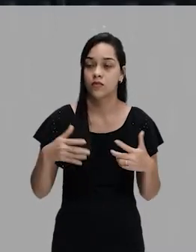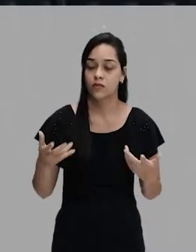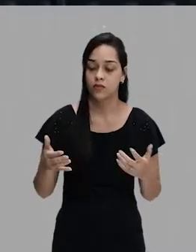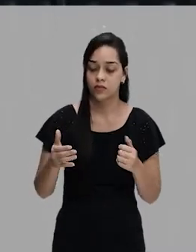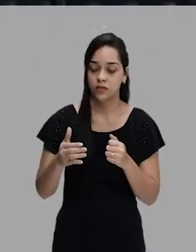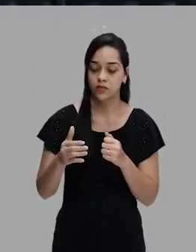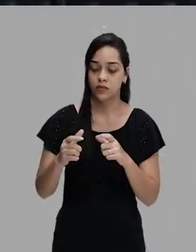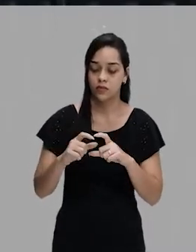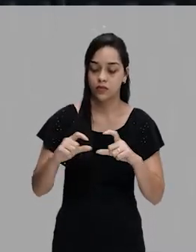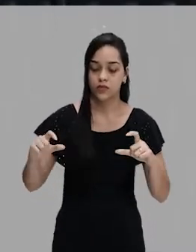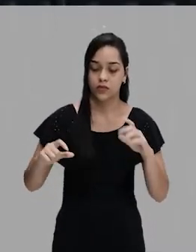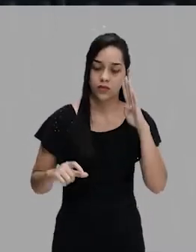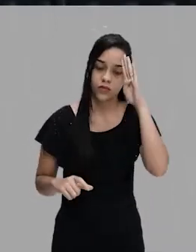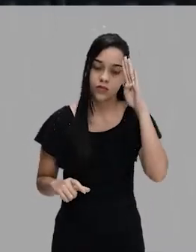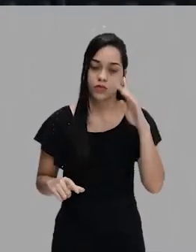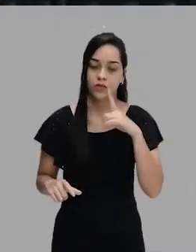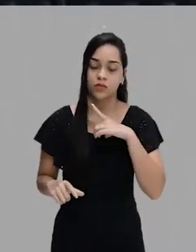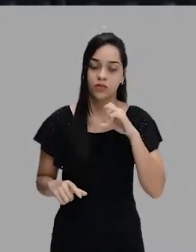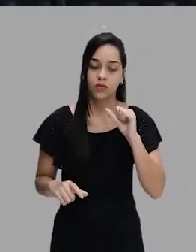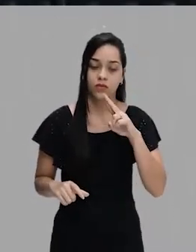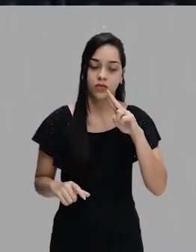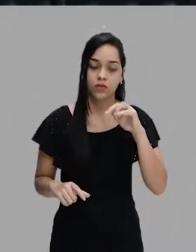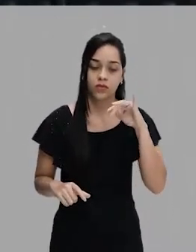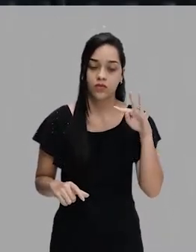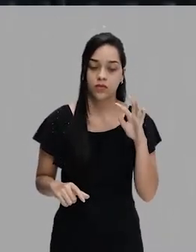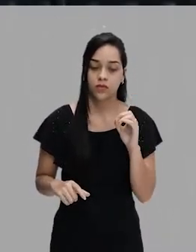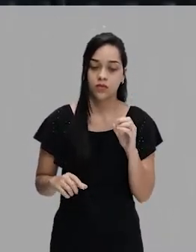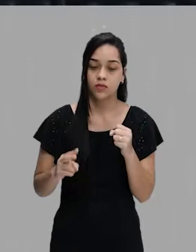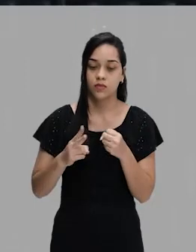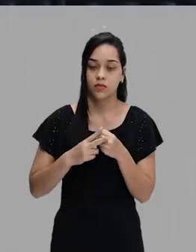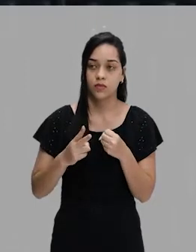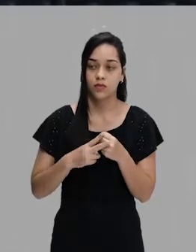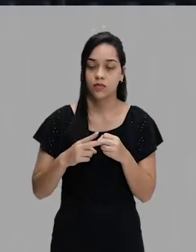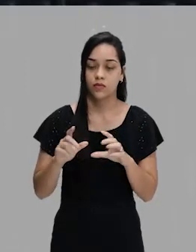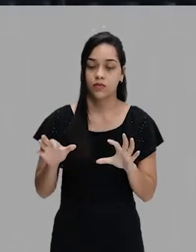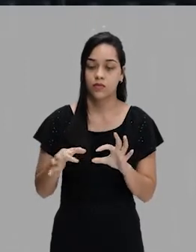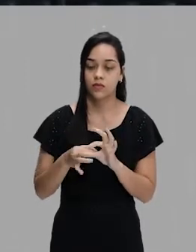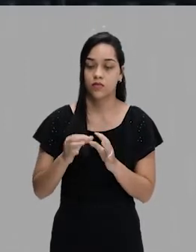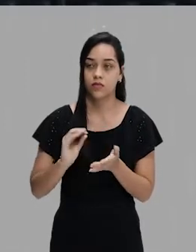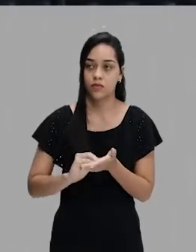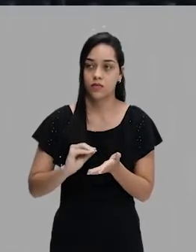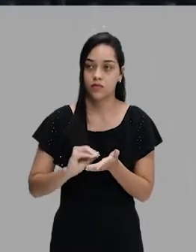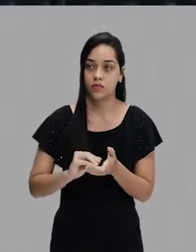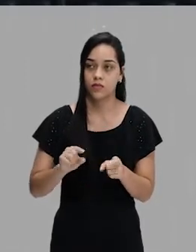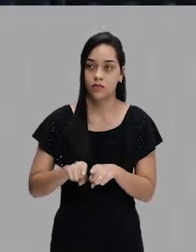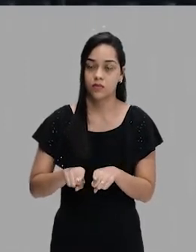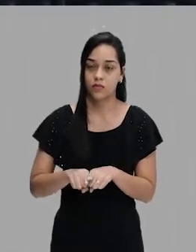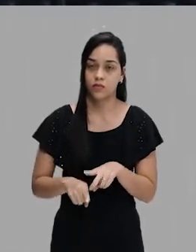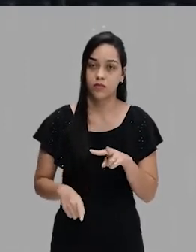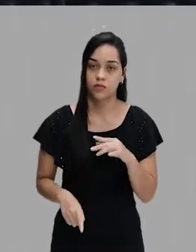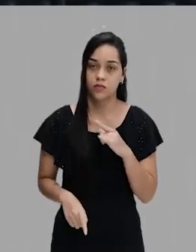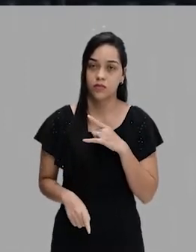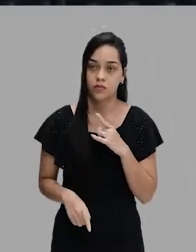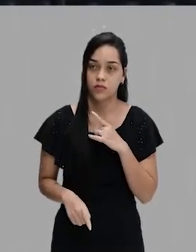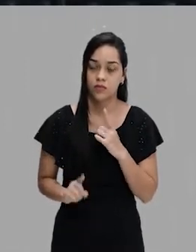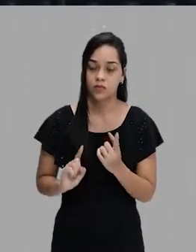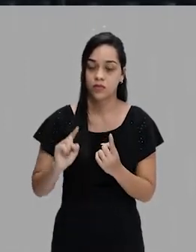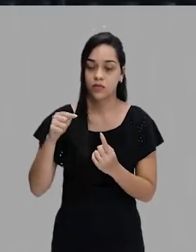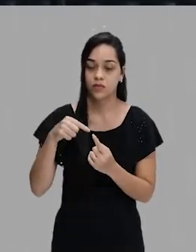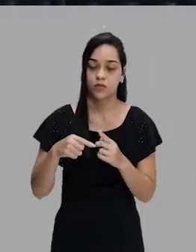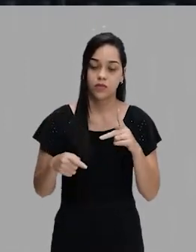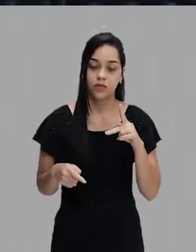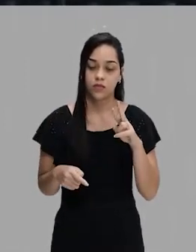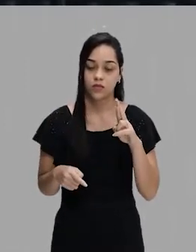oração principal um sujeito e um verbo de ligação. Faltando o predicativo, a oração subordinada terá função